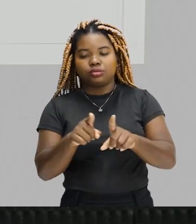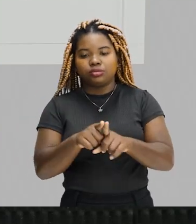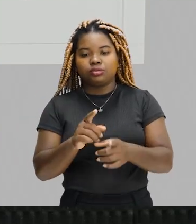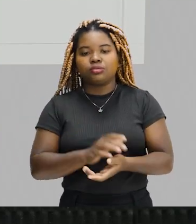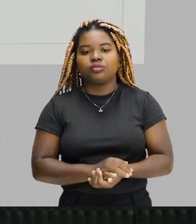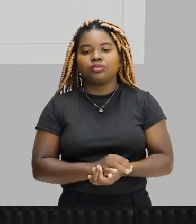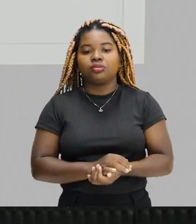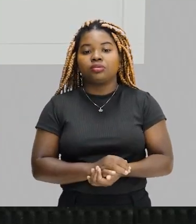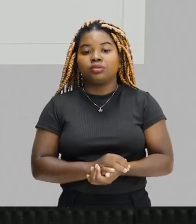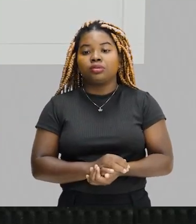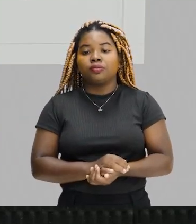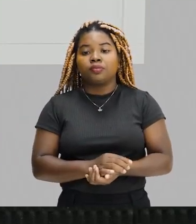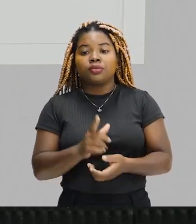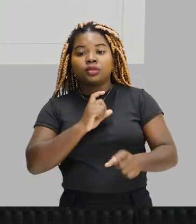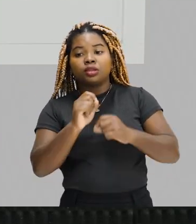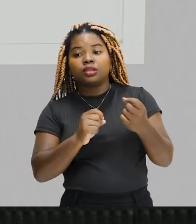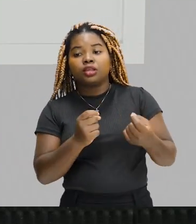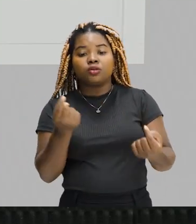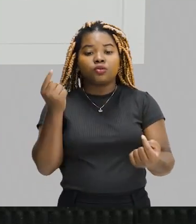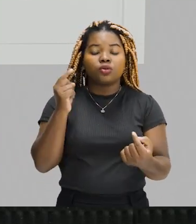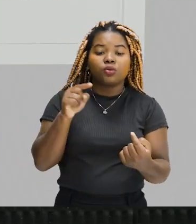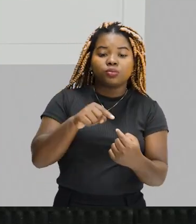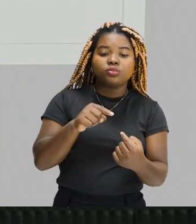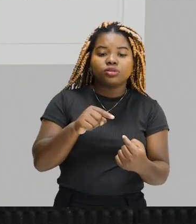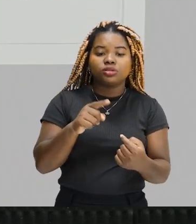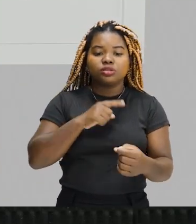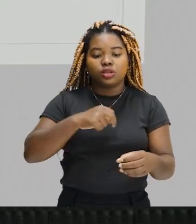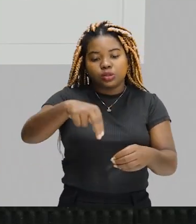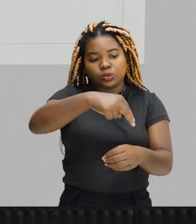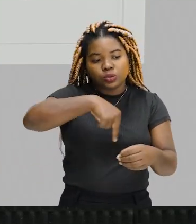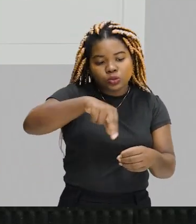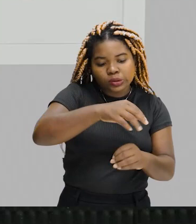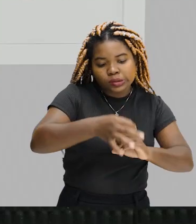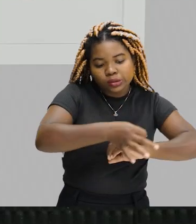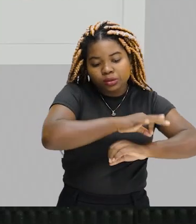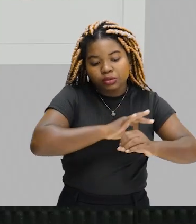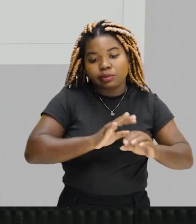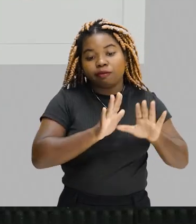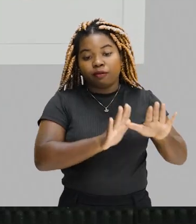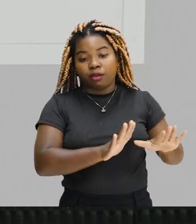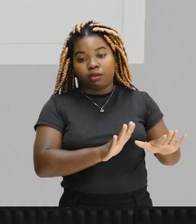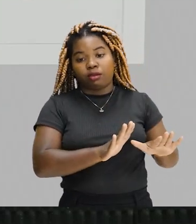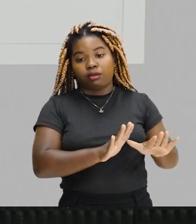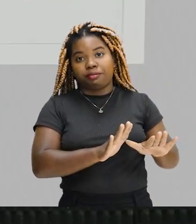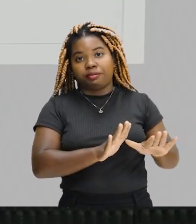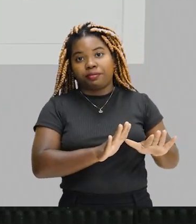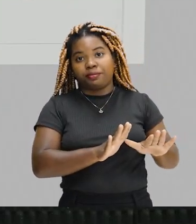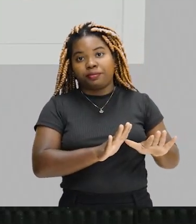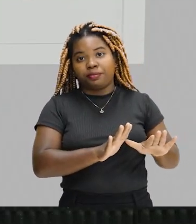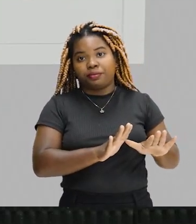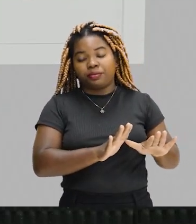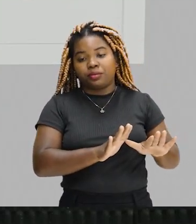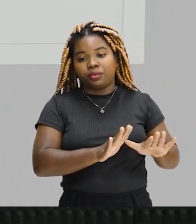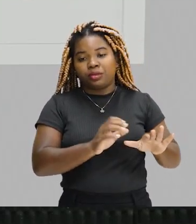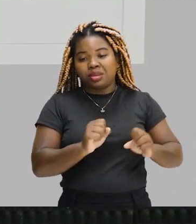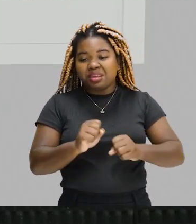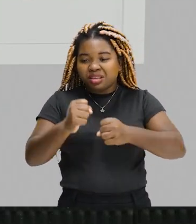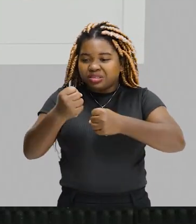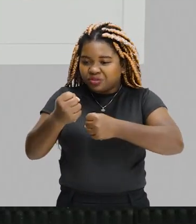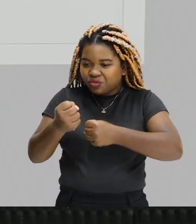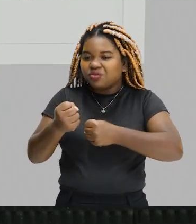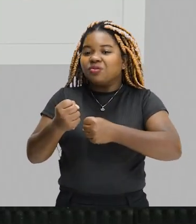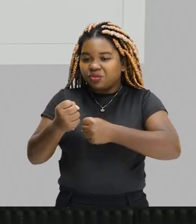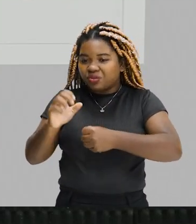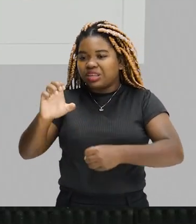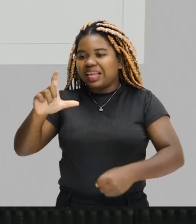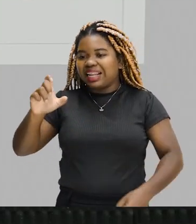okay? São responsáveis por manter o núcleo atômico ali coeso, certo? Uma vez que as forças eletromagnéticas